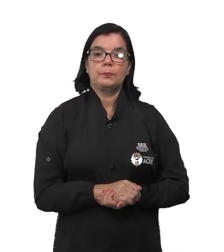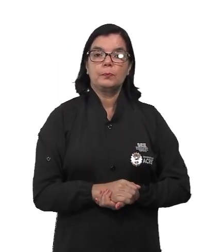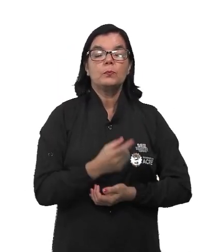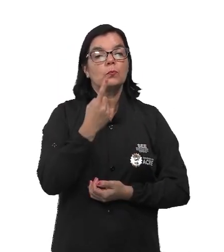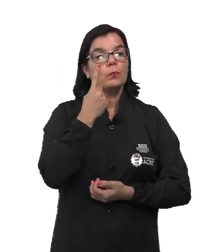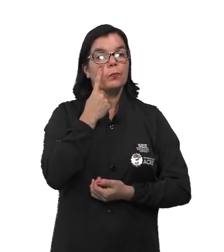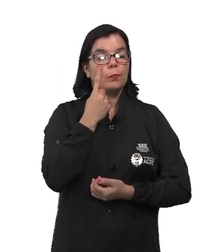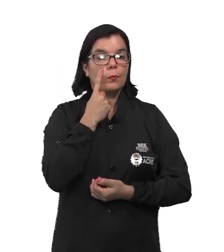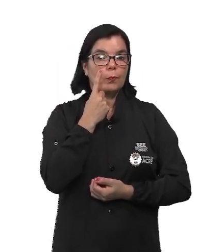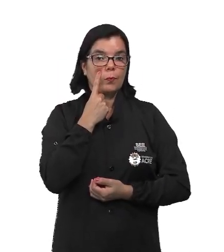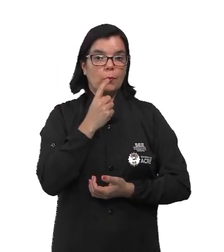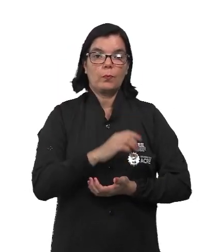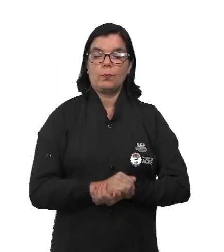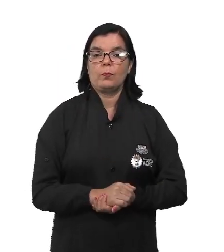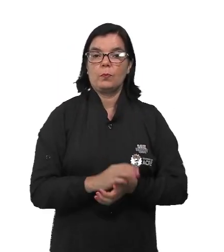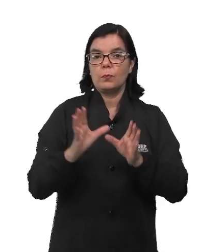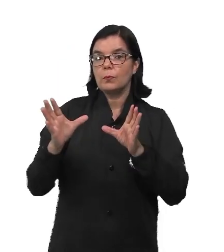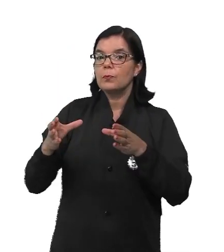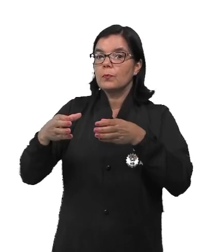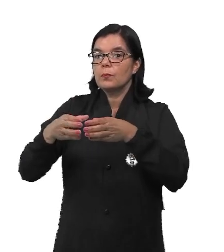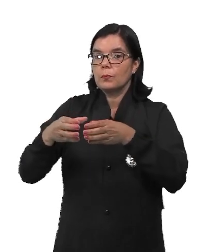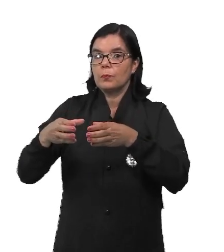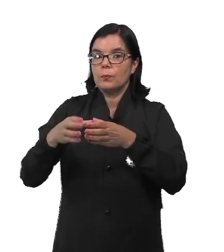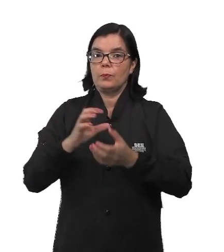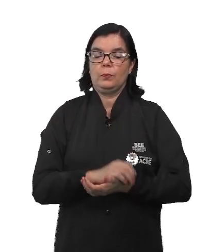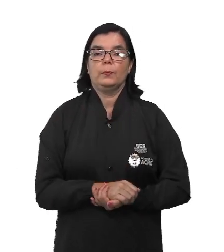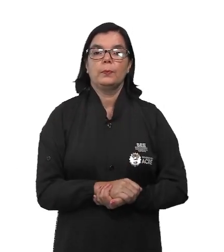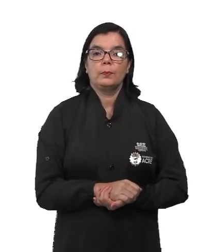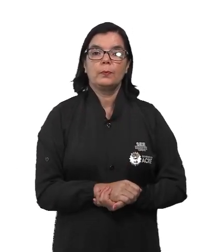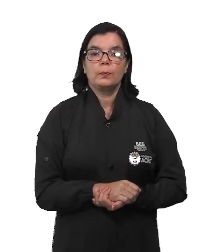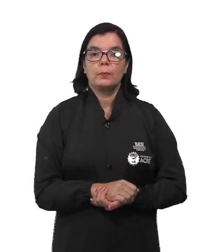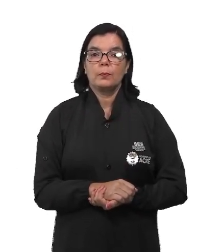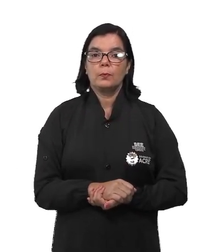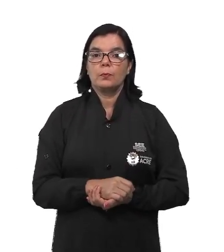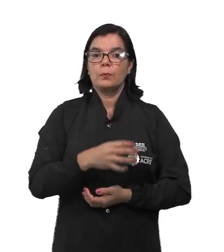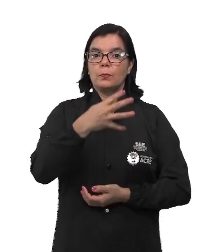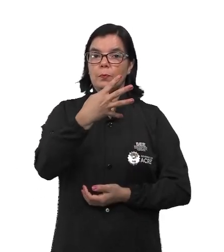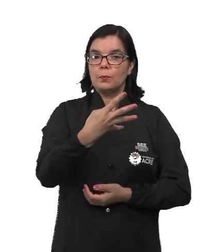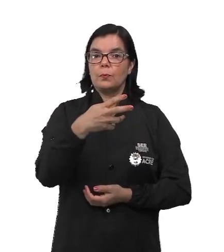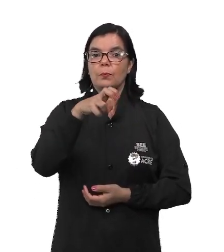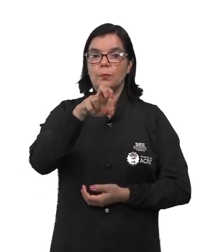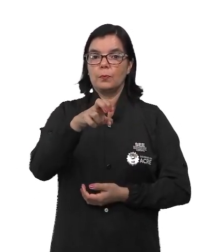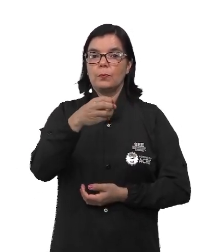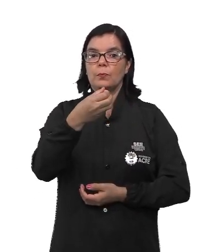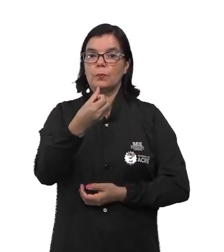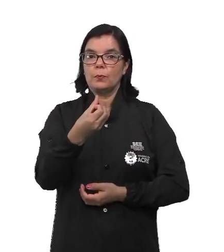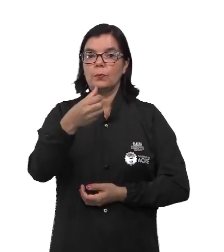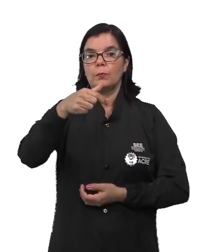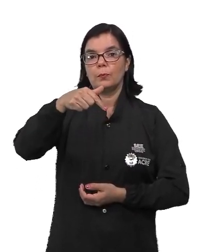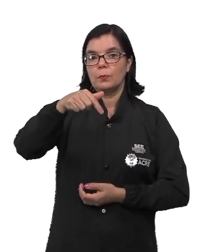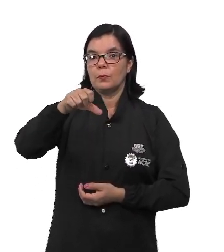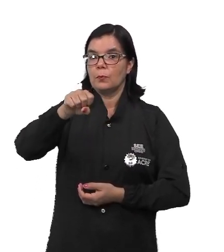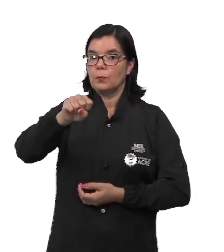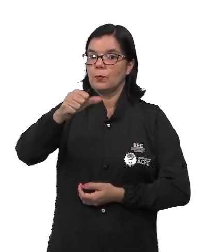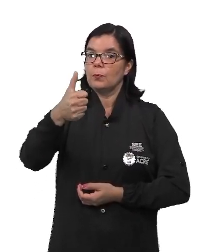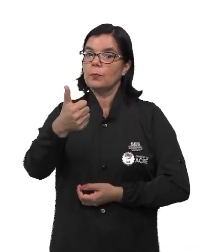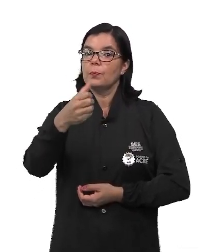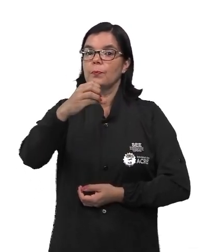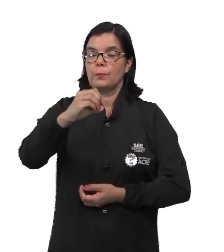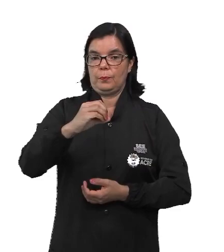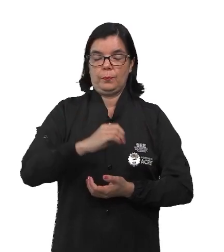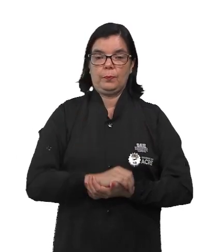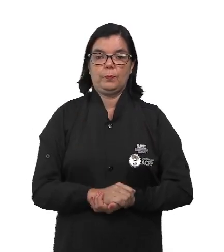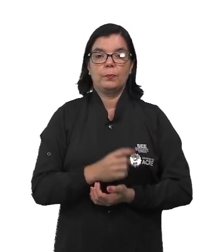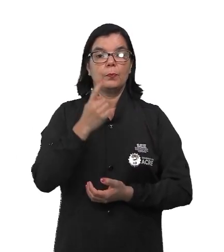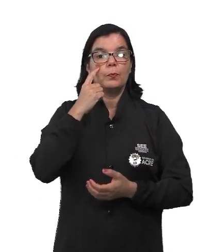Considere o seguinte conjunto de dados: 4, 5, 6, 7, 8 e 10.